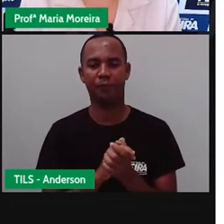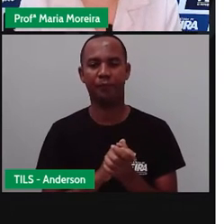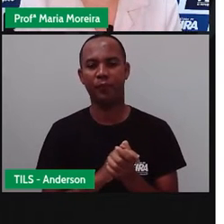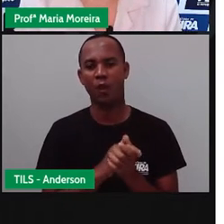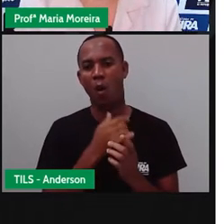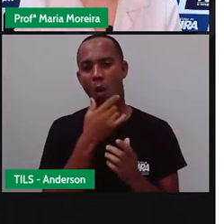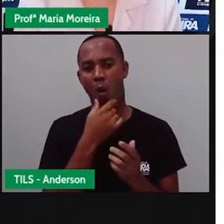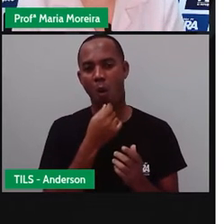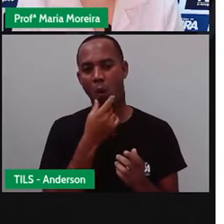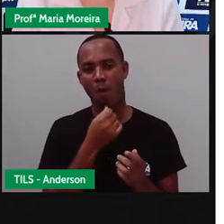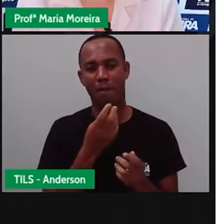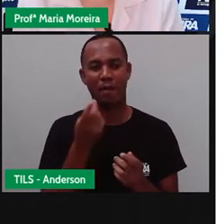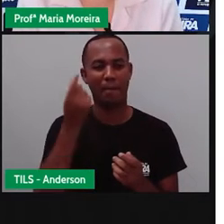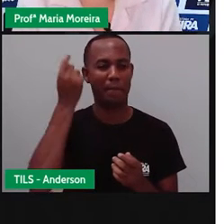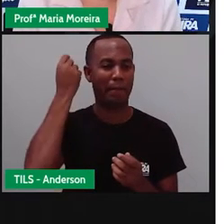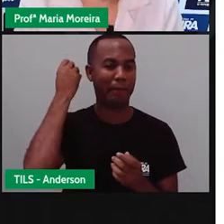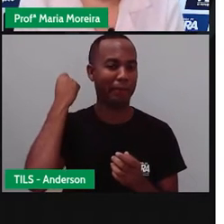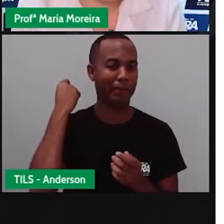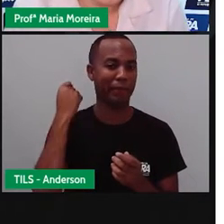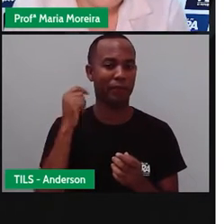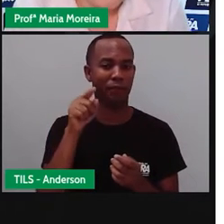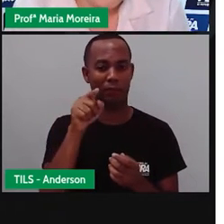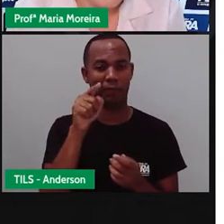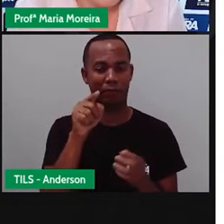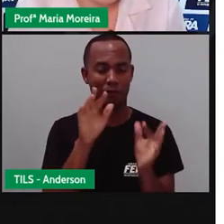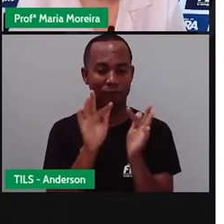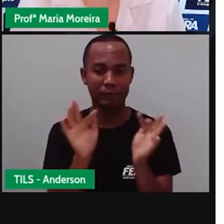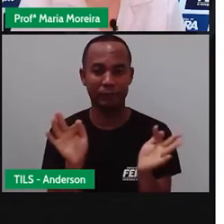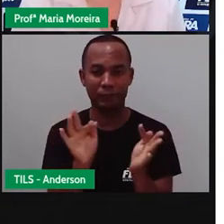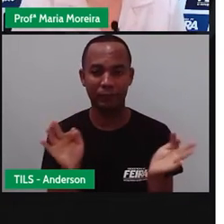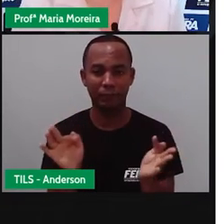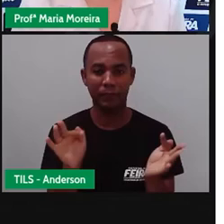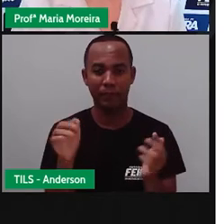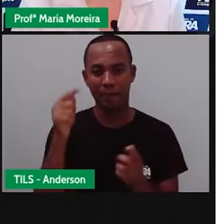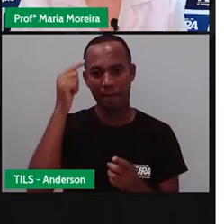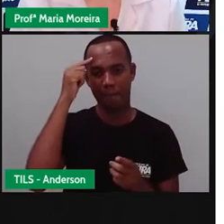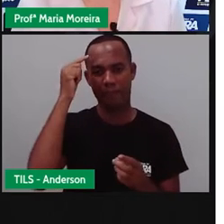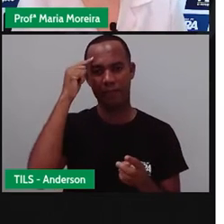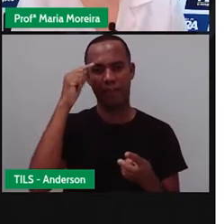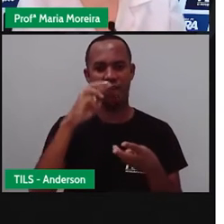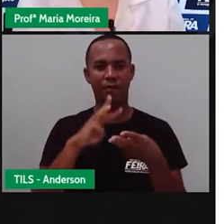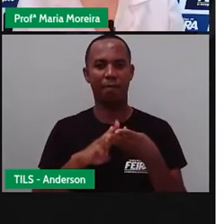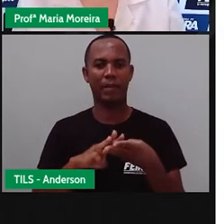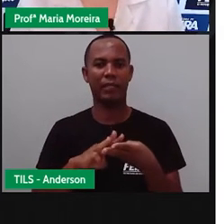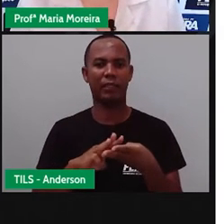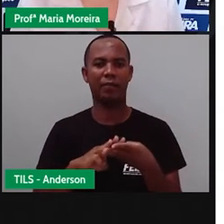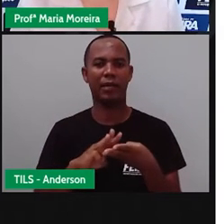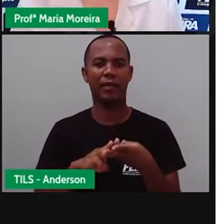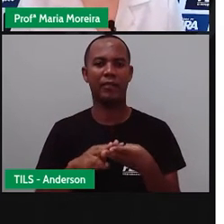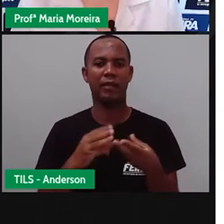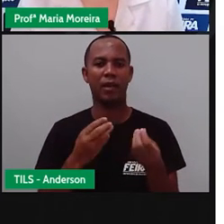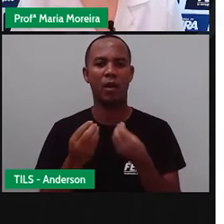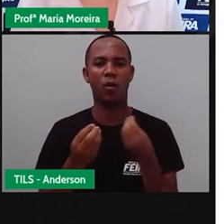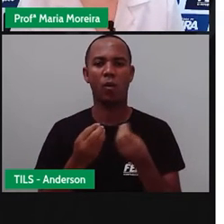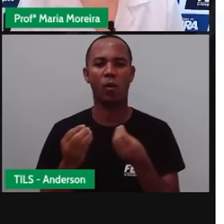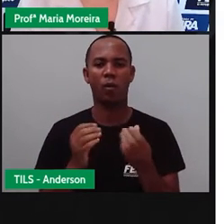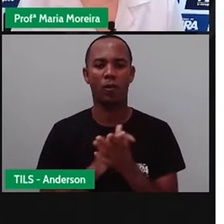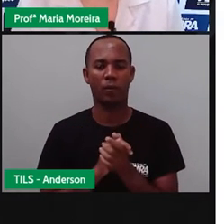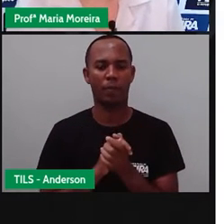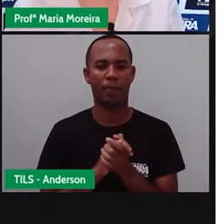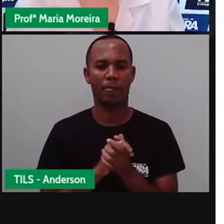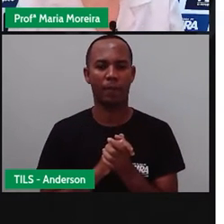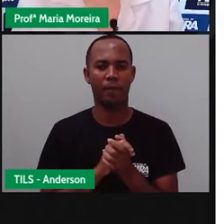homens das cavernas né aquele jeitinho esse conhecimento prévio ainda que era matemática eles conviviam com noções de